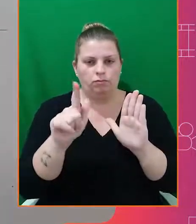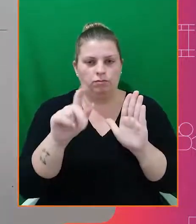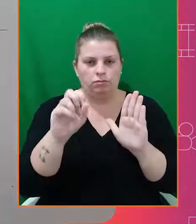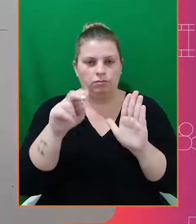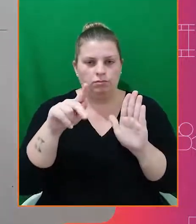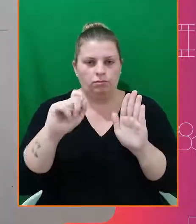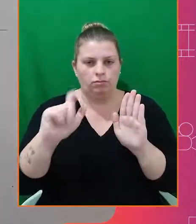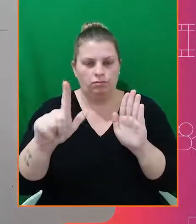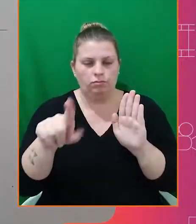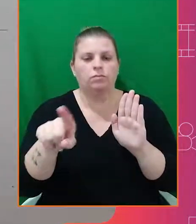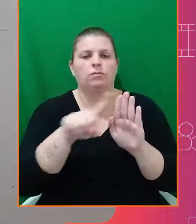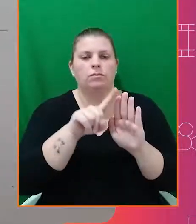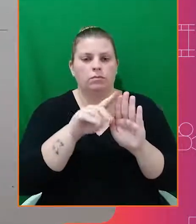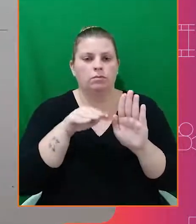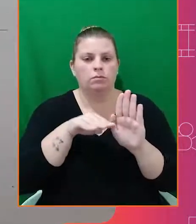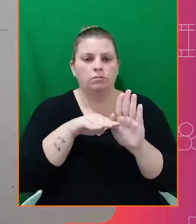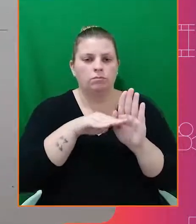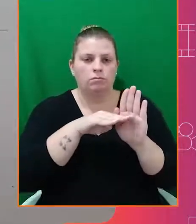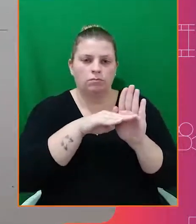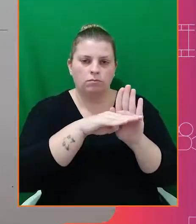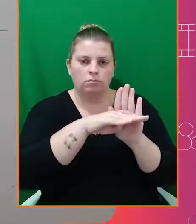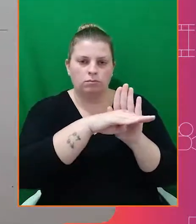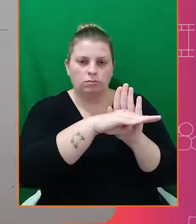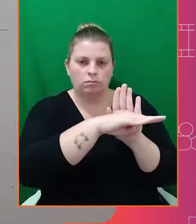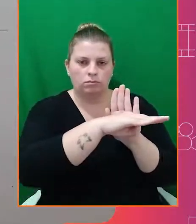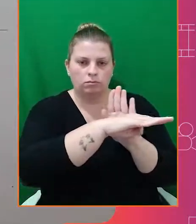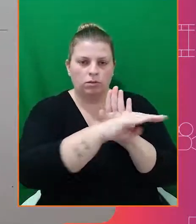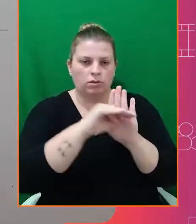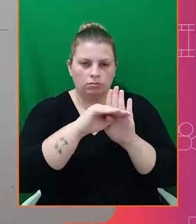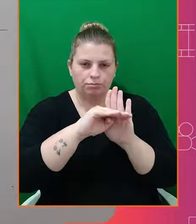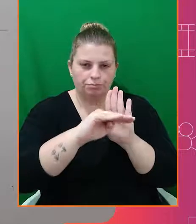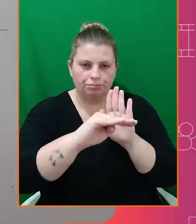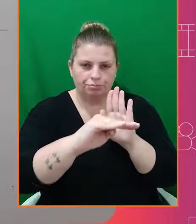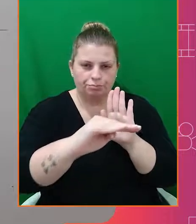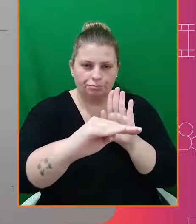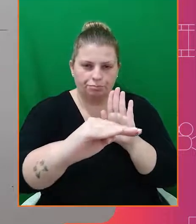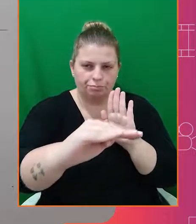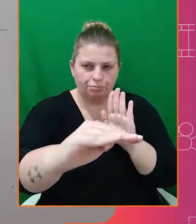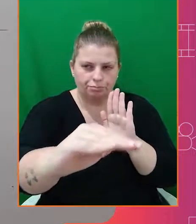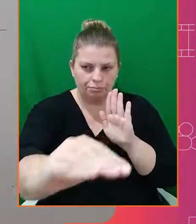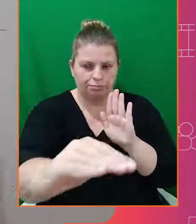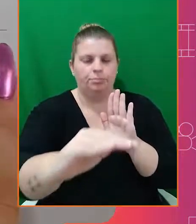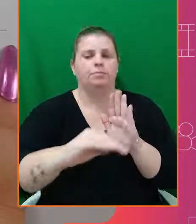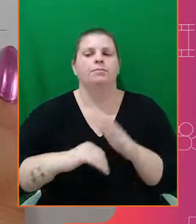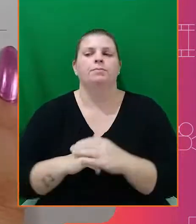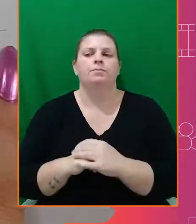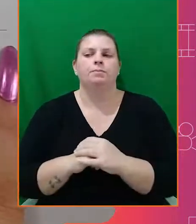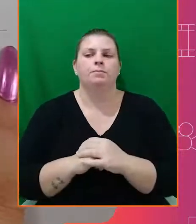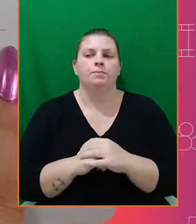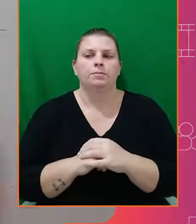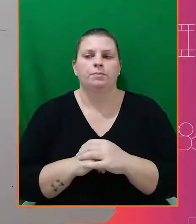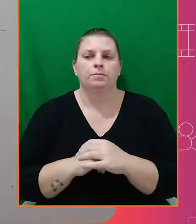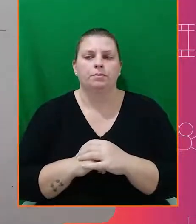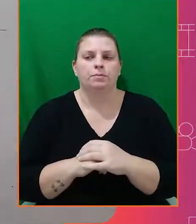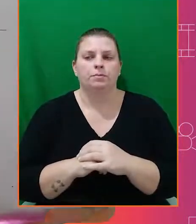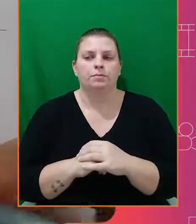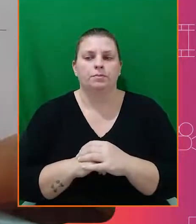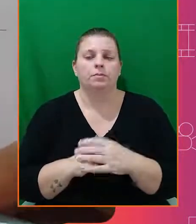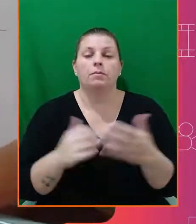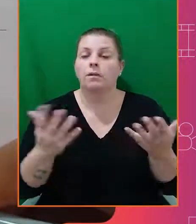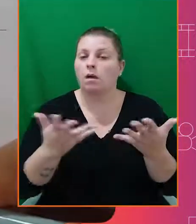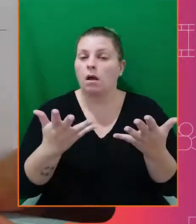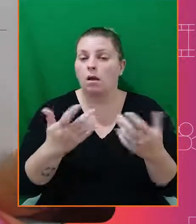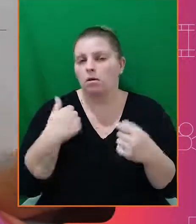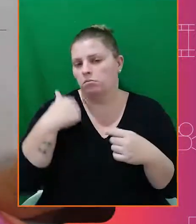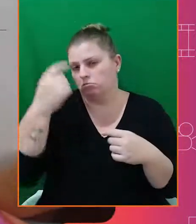traçado também da linha do horizonte, que é a linha que passa pelo ponto de fuga, reta na horizontal. E aqui